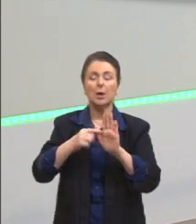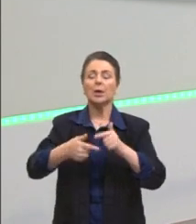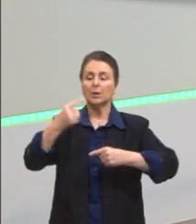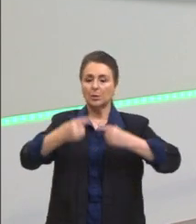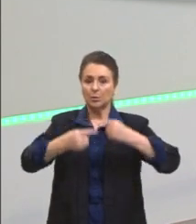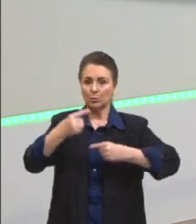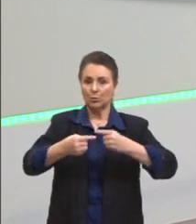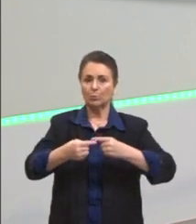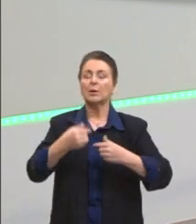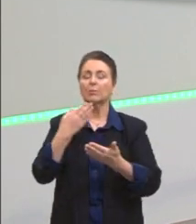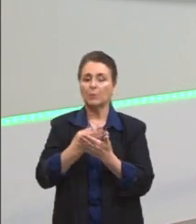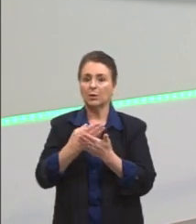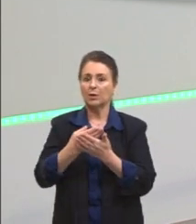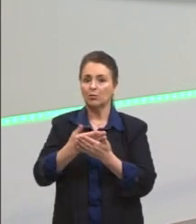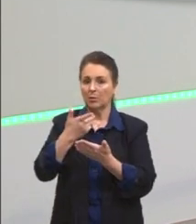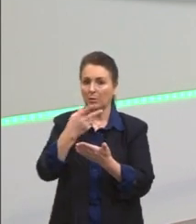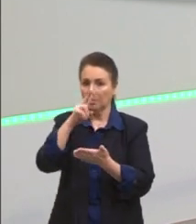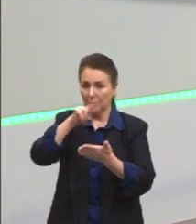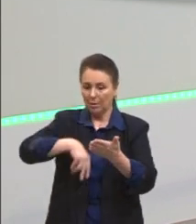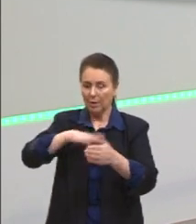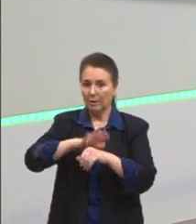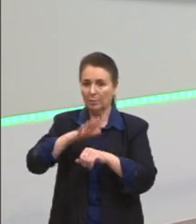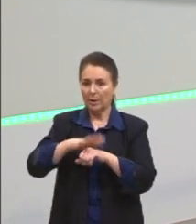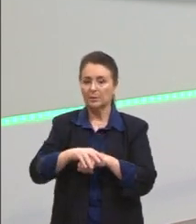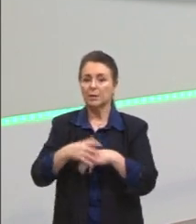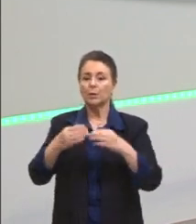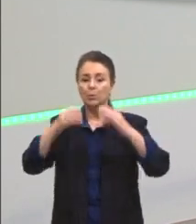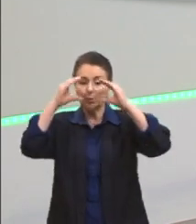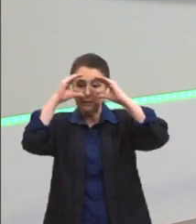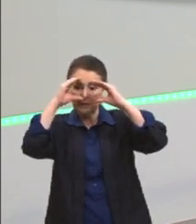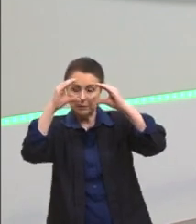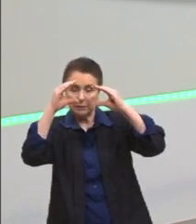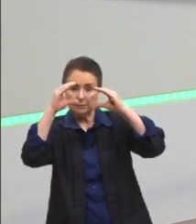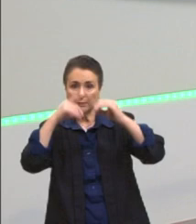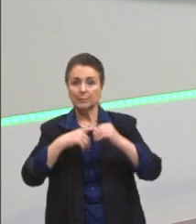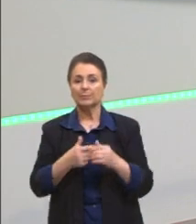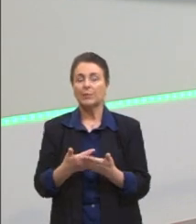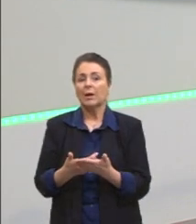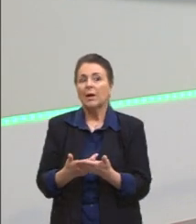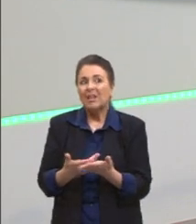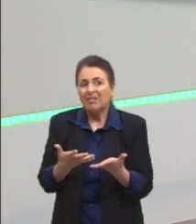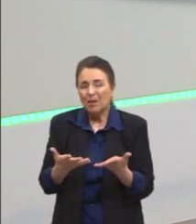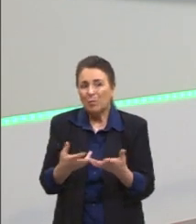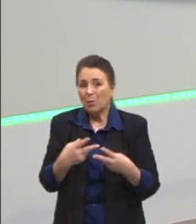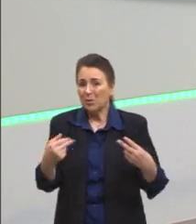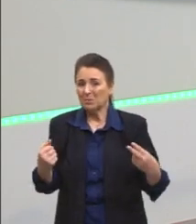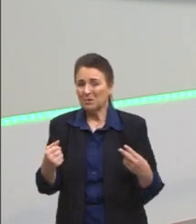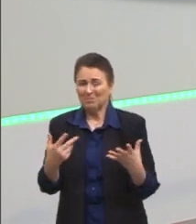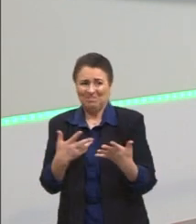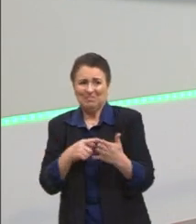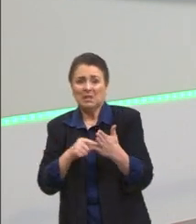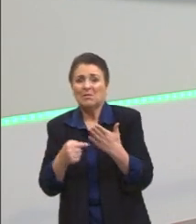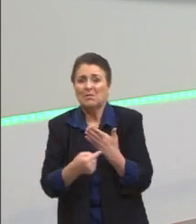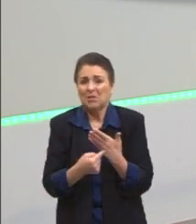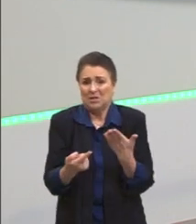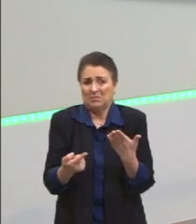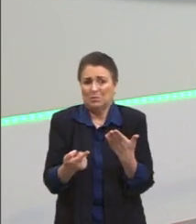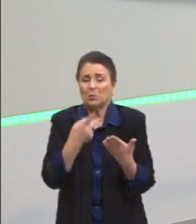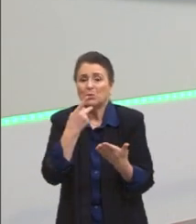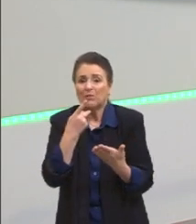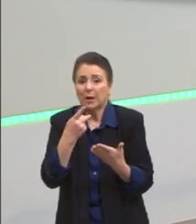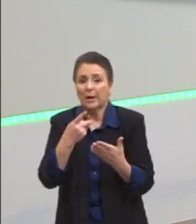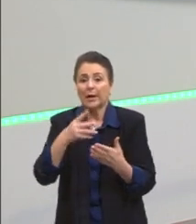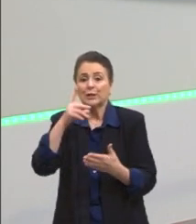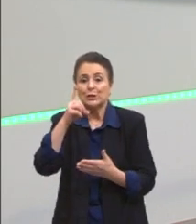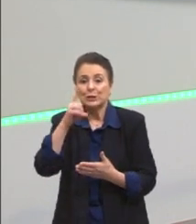revisitada no foco né E aí a disciplina às vezes pegou um viés um pouco pejorativo né quando a gente fala em disciplinar